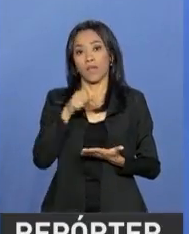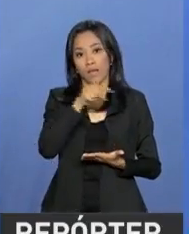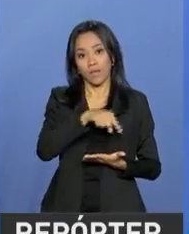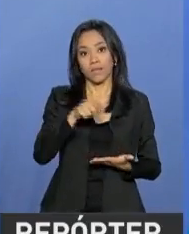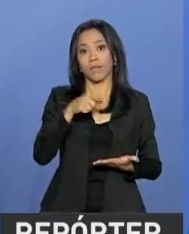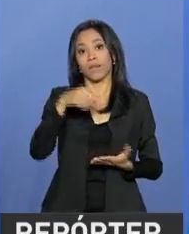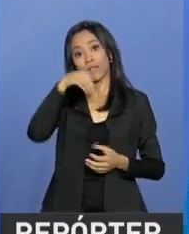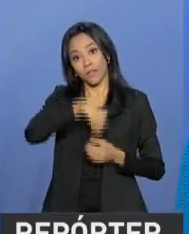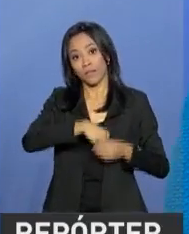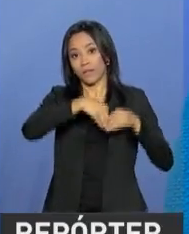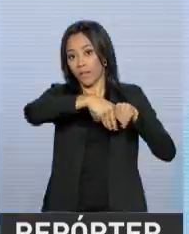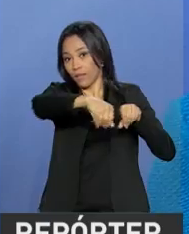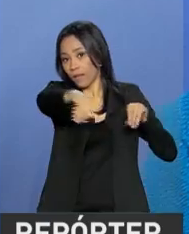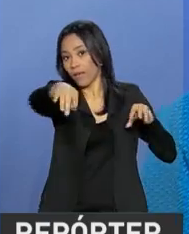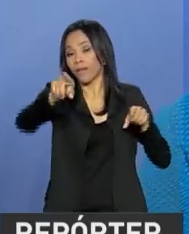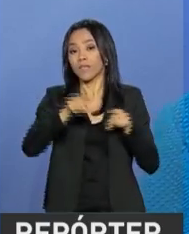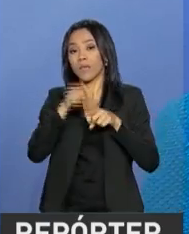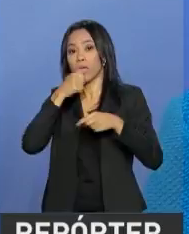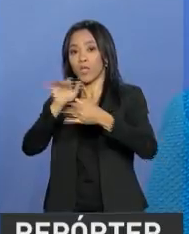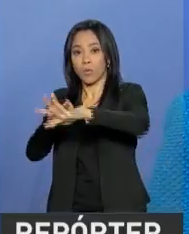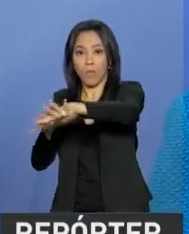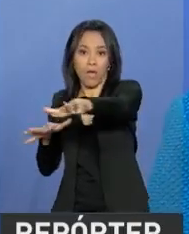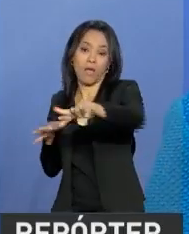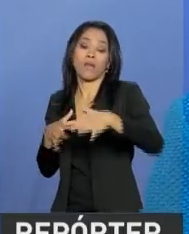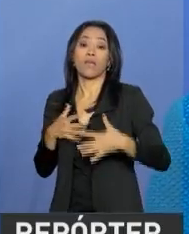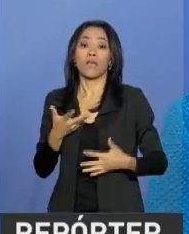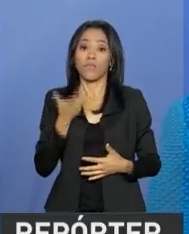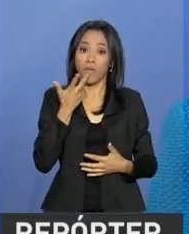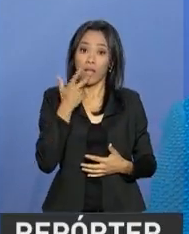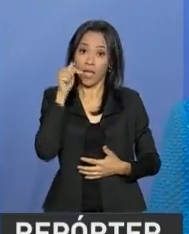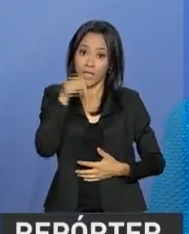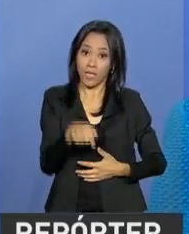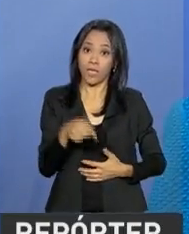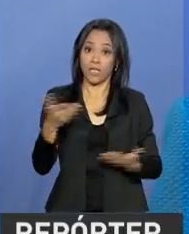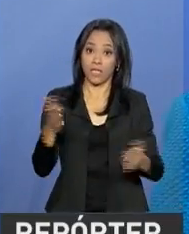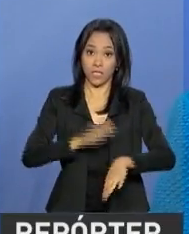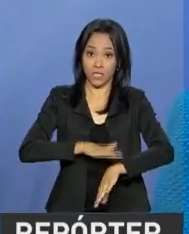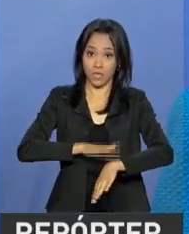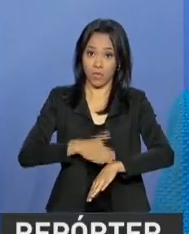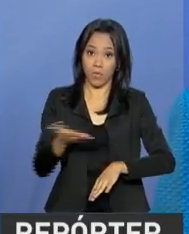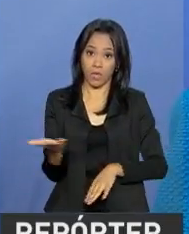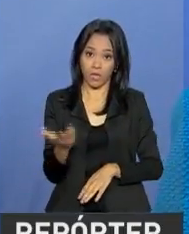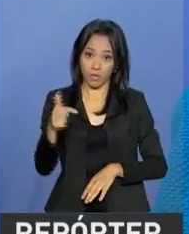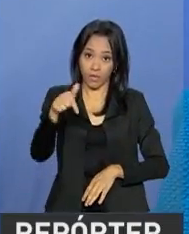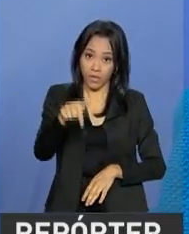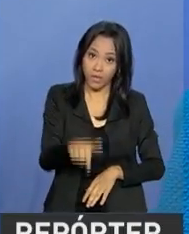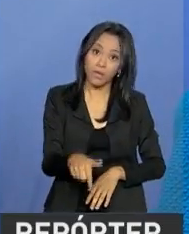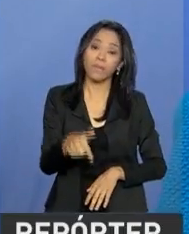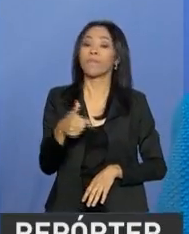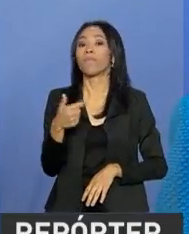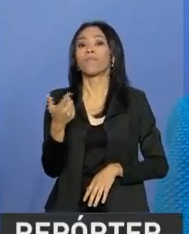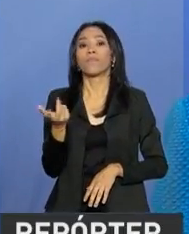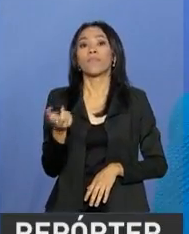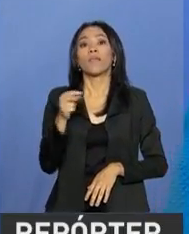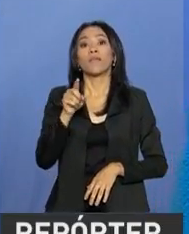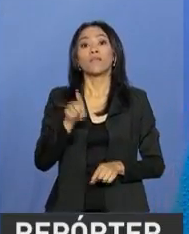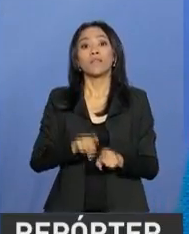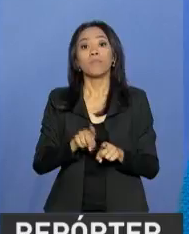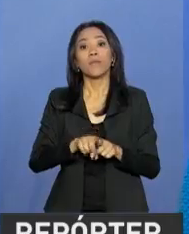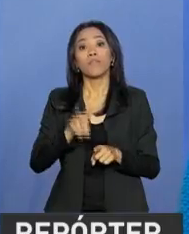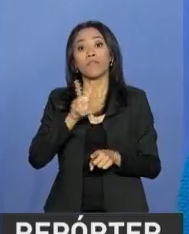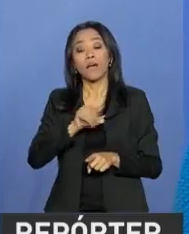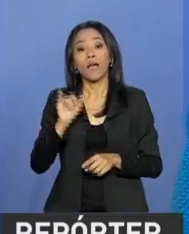à imagem de vida segurança no estado e registrando que este governo neste momento faz algo não só em prol do brasil mas é o que também ajuda a